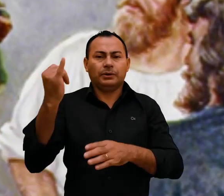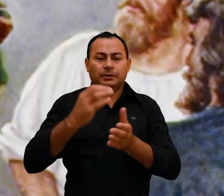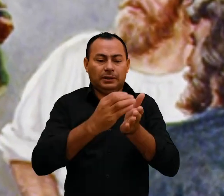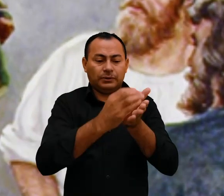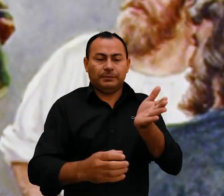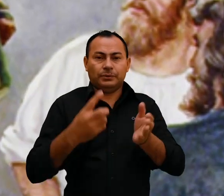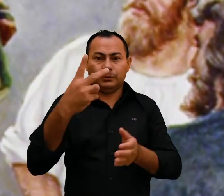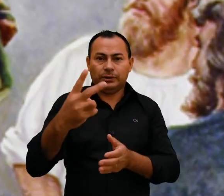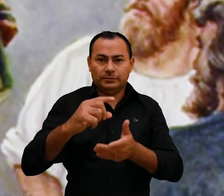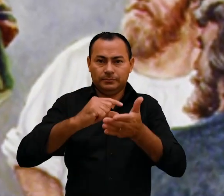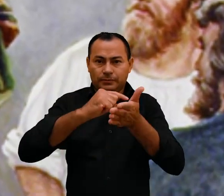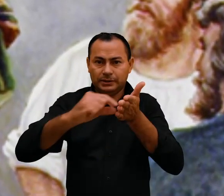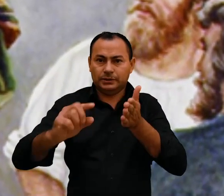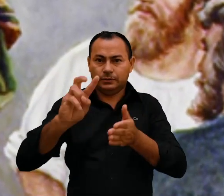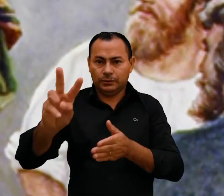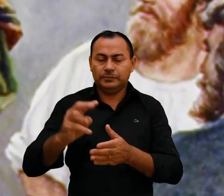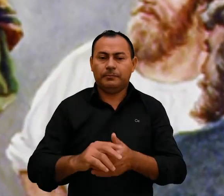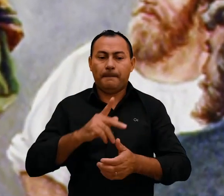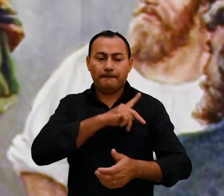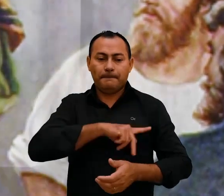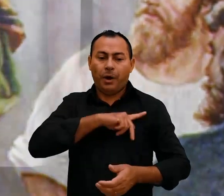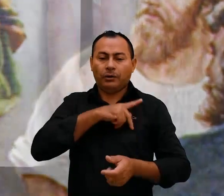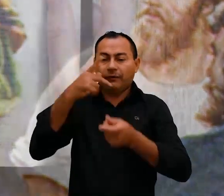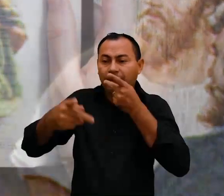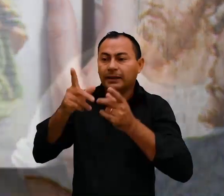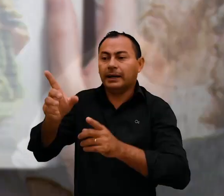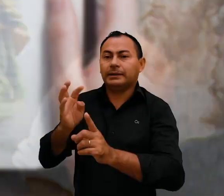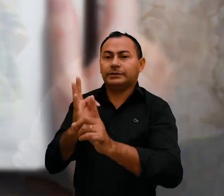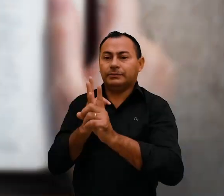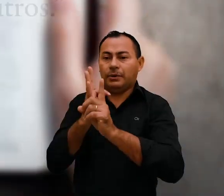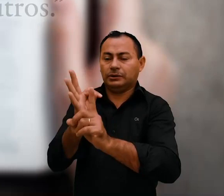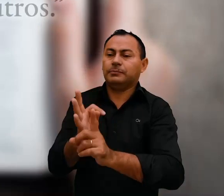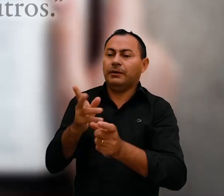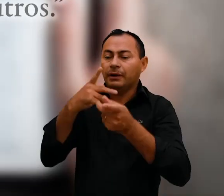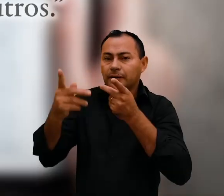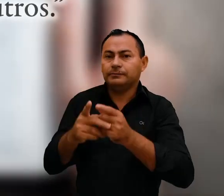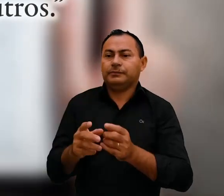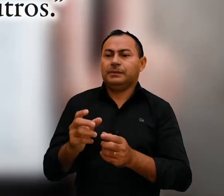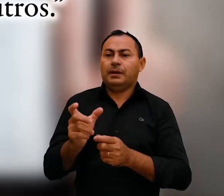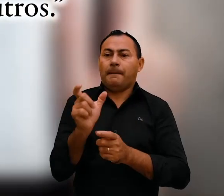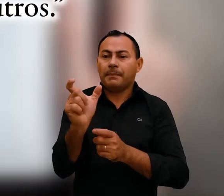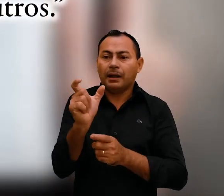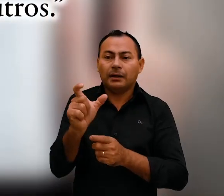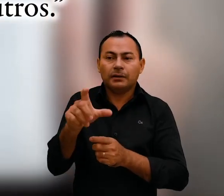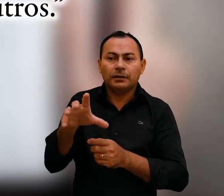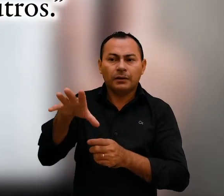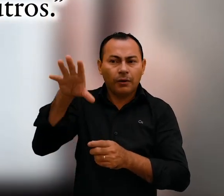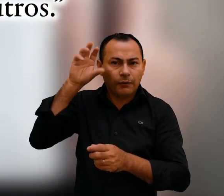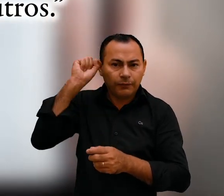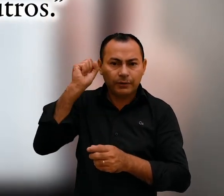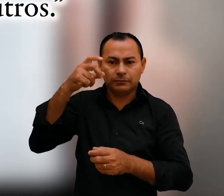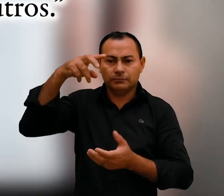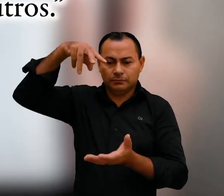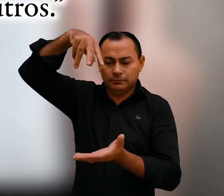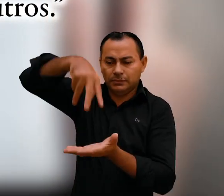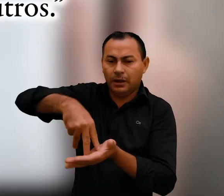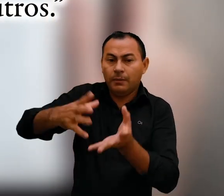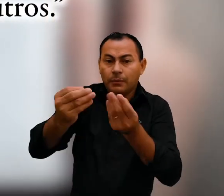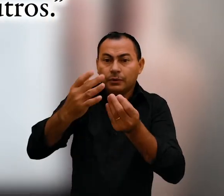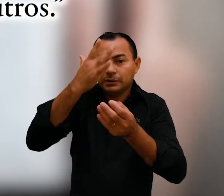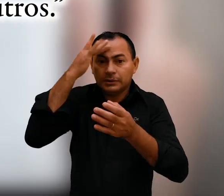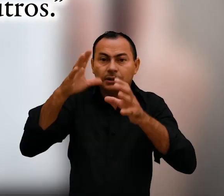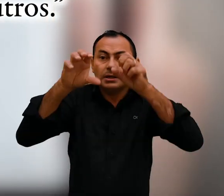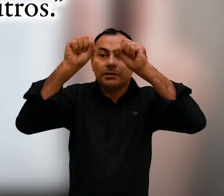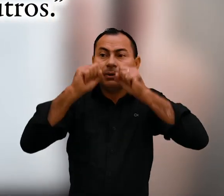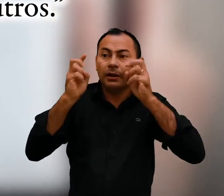carta está no Capítulo 2 Versículo 2 onde Paulo diz a Timóteo e as palavras que me ouviu dizer na